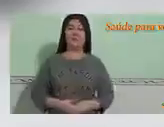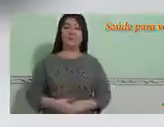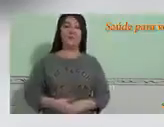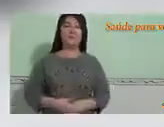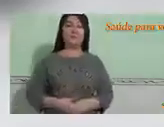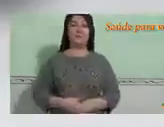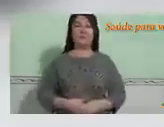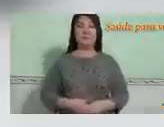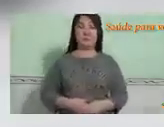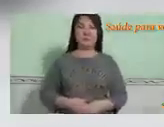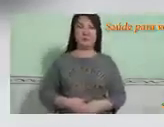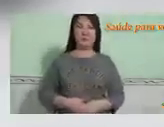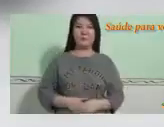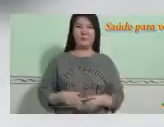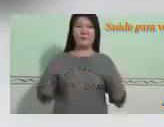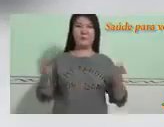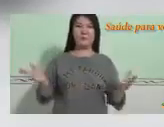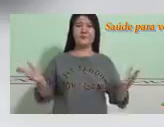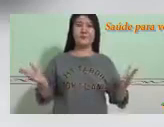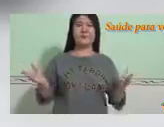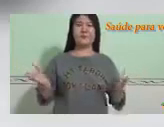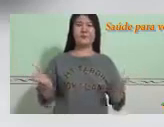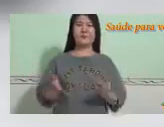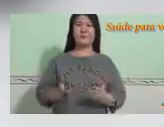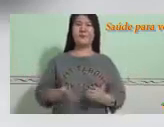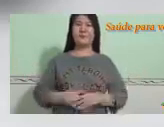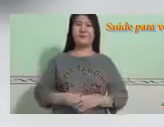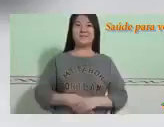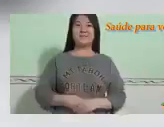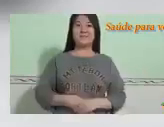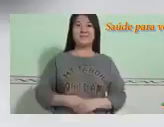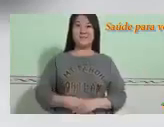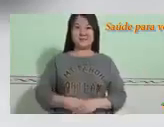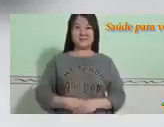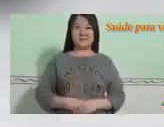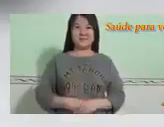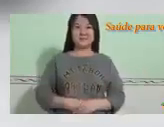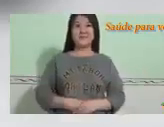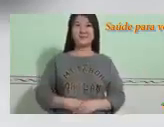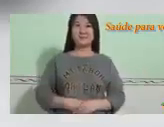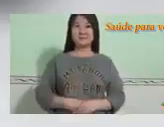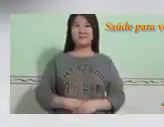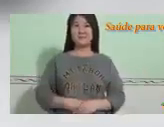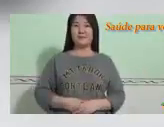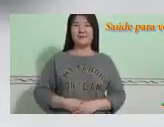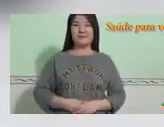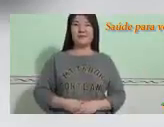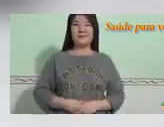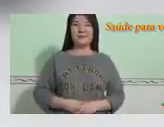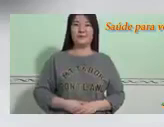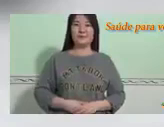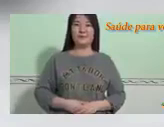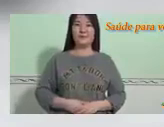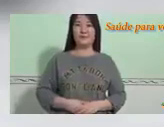da capacidade de articular as palavras, motoras 2. Podem surgir tremores, rigidez e